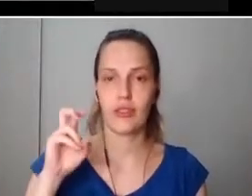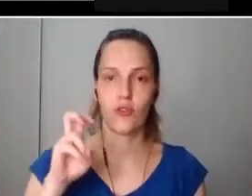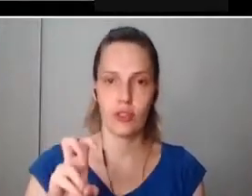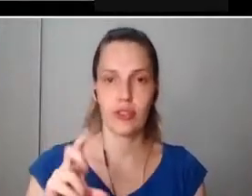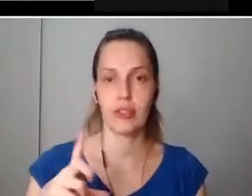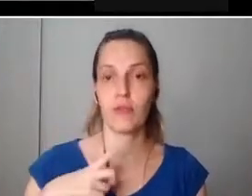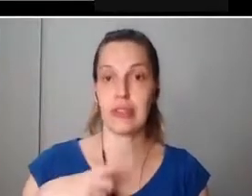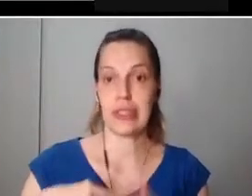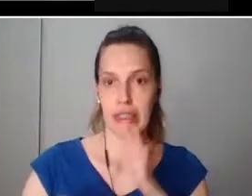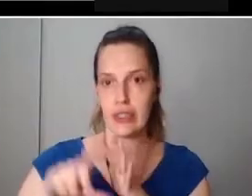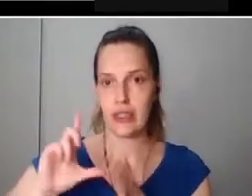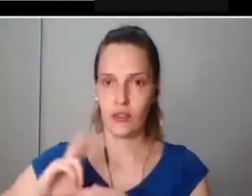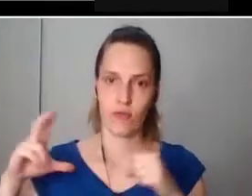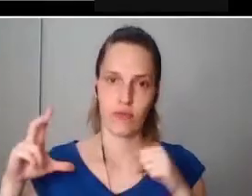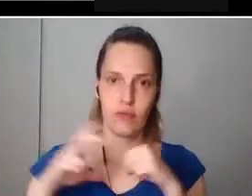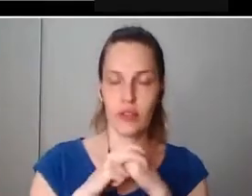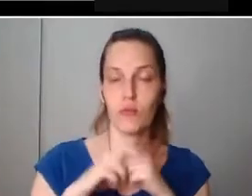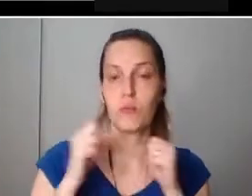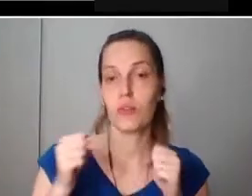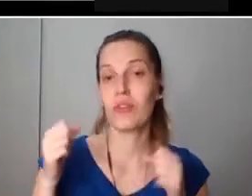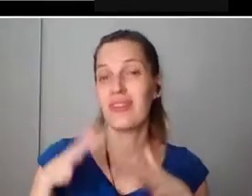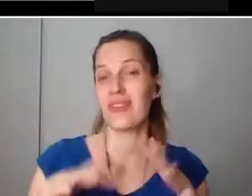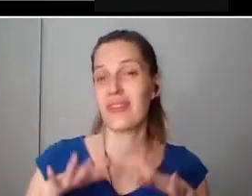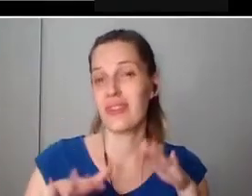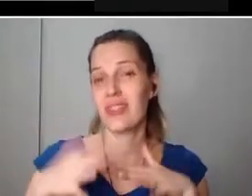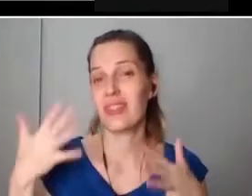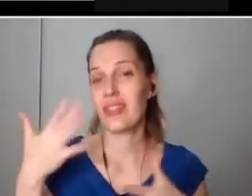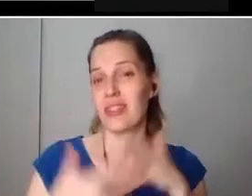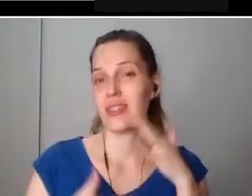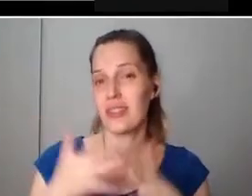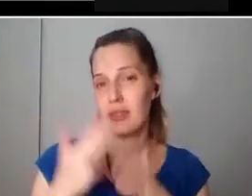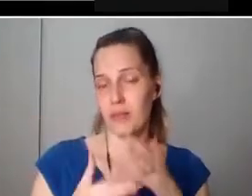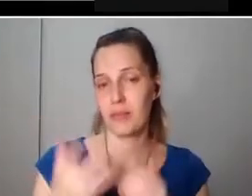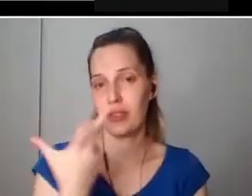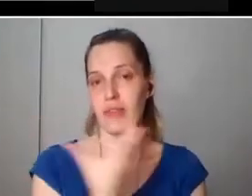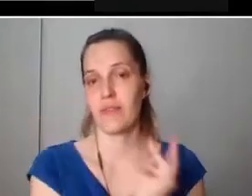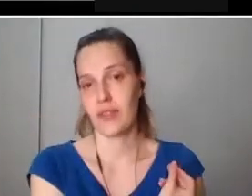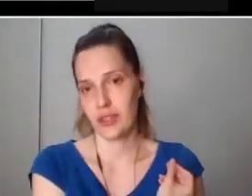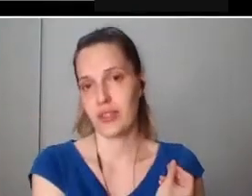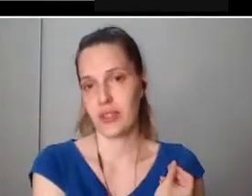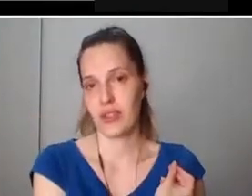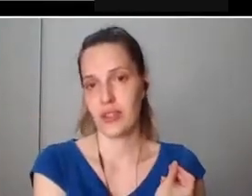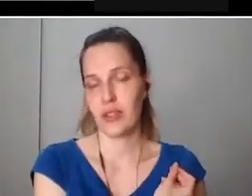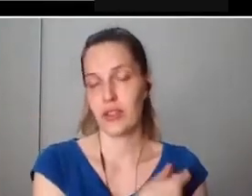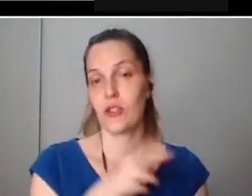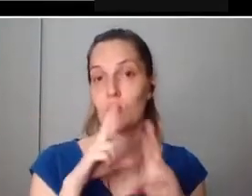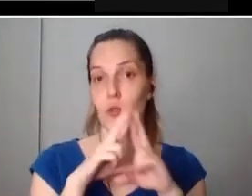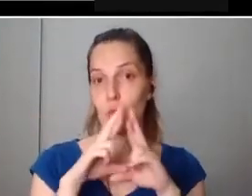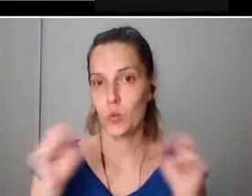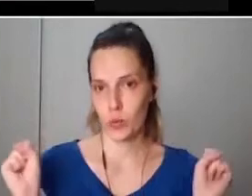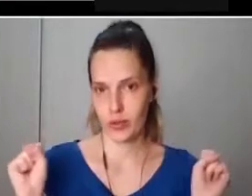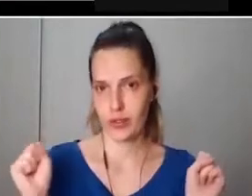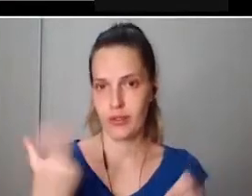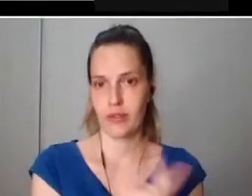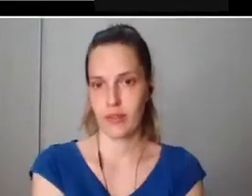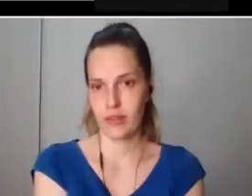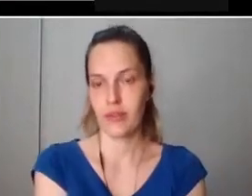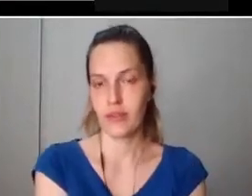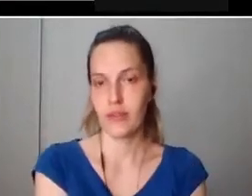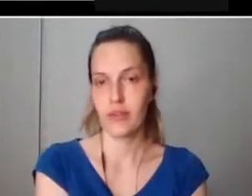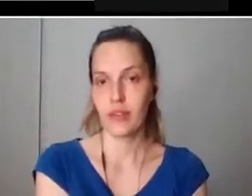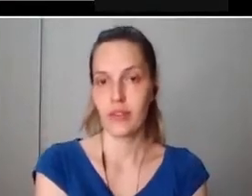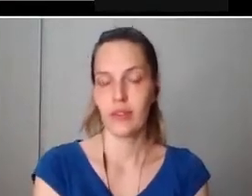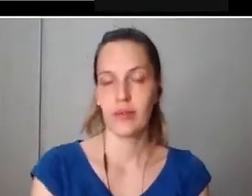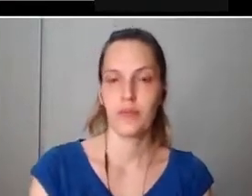vírus, ele pode atrapalhar a vacina. Então, a vacina russa tem esse truque aqui, de dar primeiro esse adenovírus e